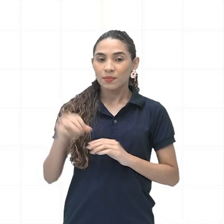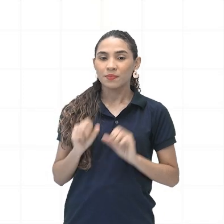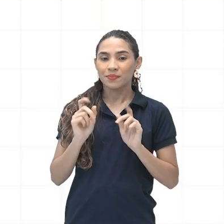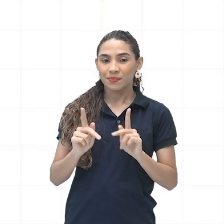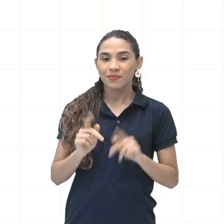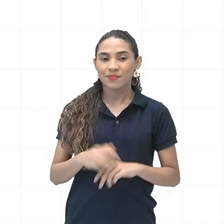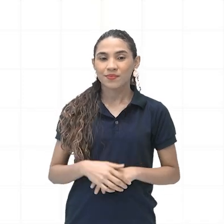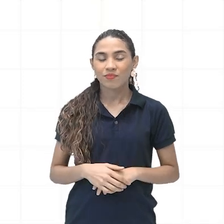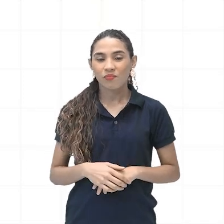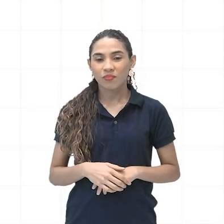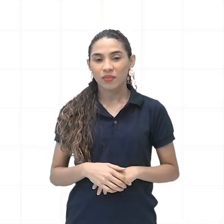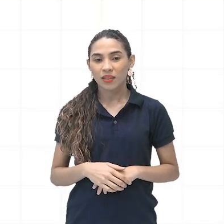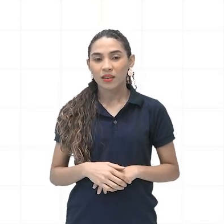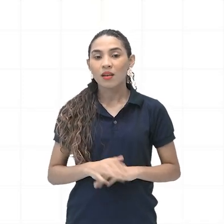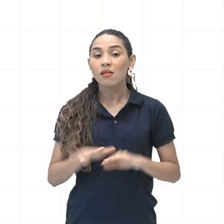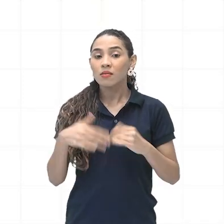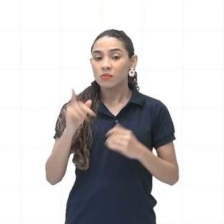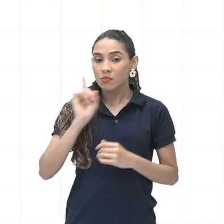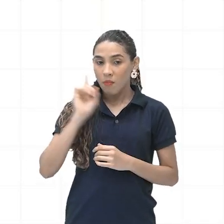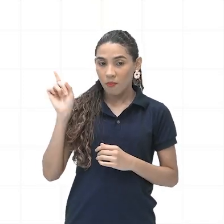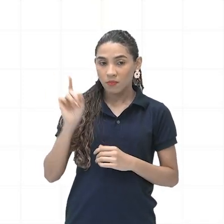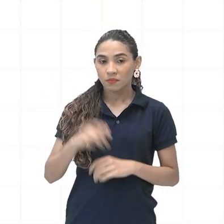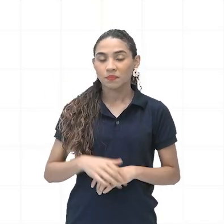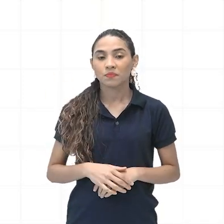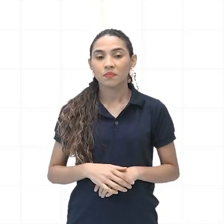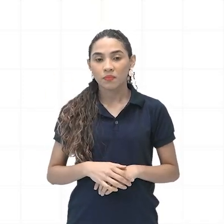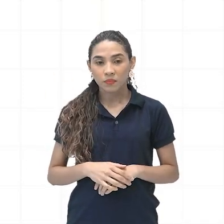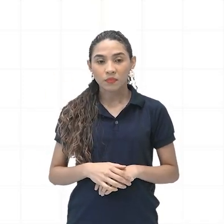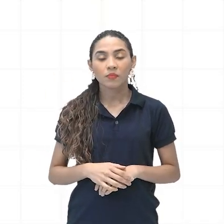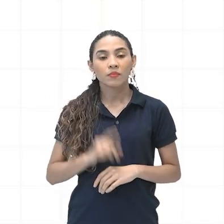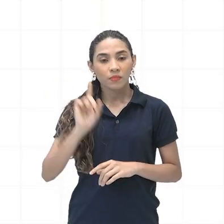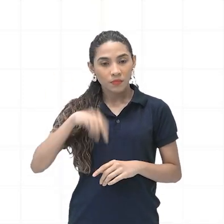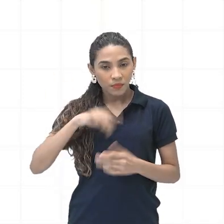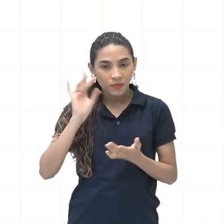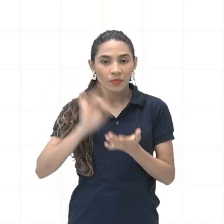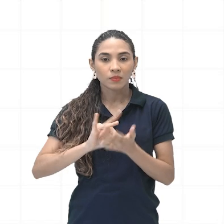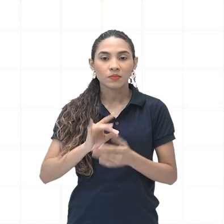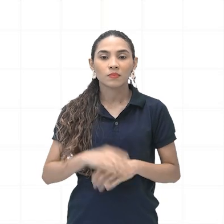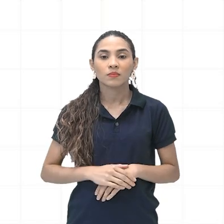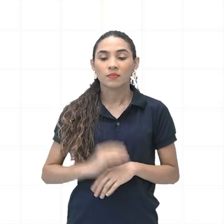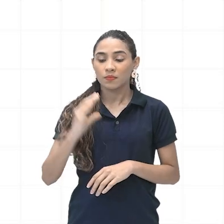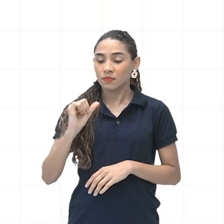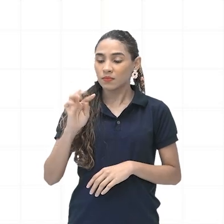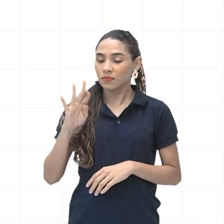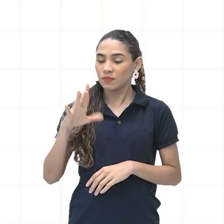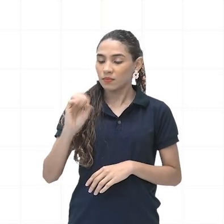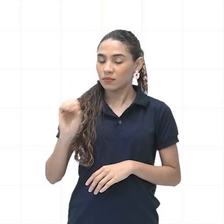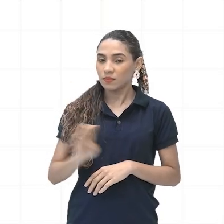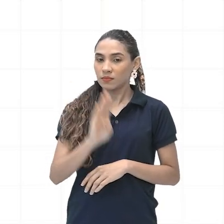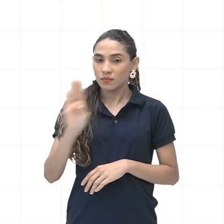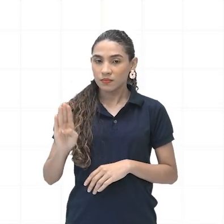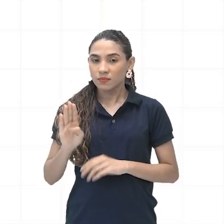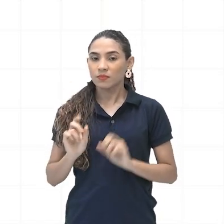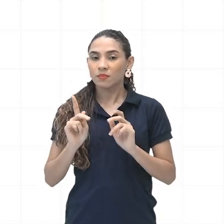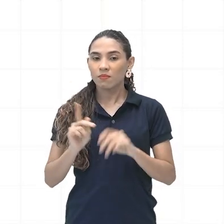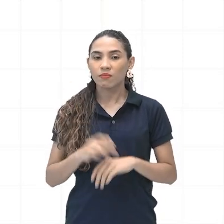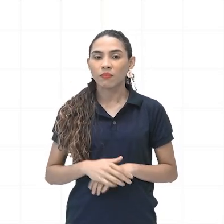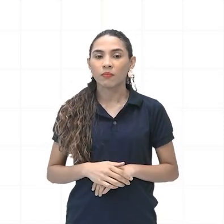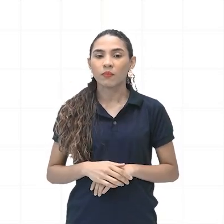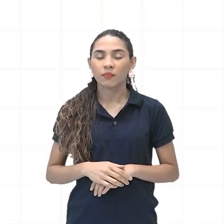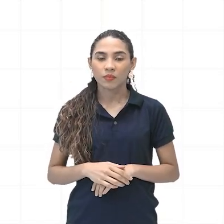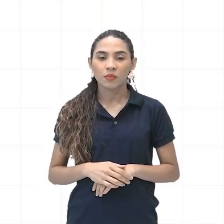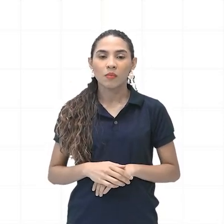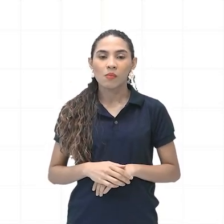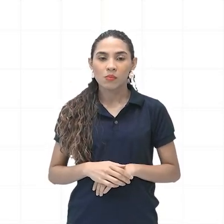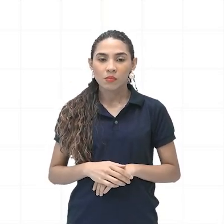bem? Então, essa daqui, nós provamos isso para o cateto B, para esse cateto aqui,